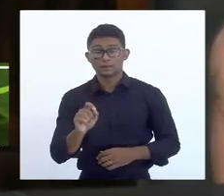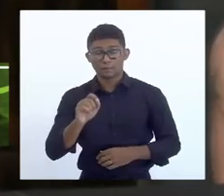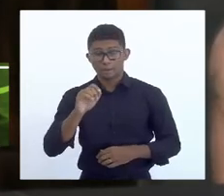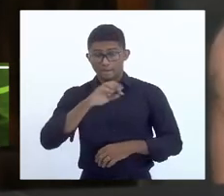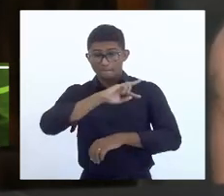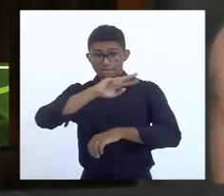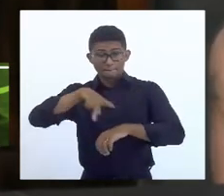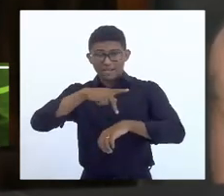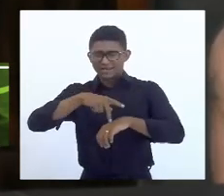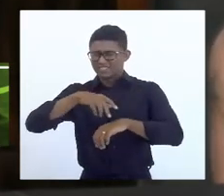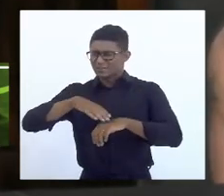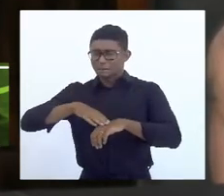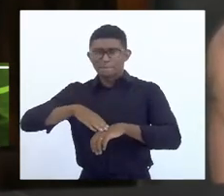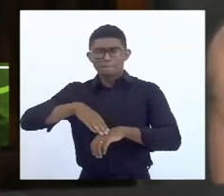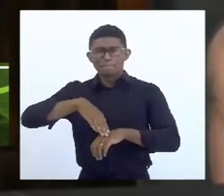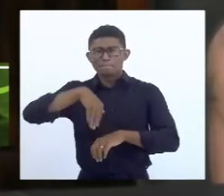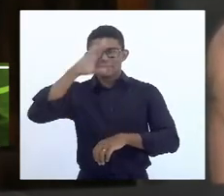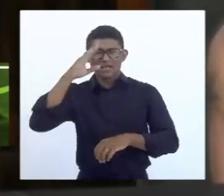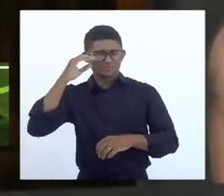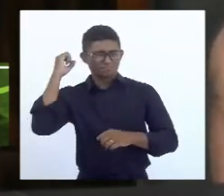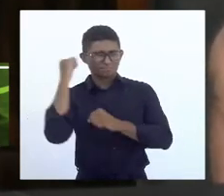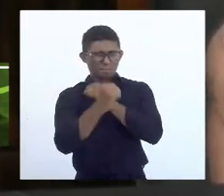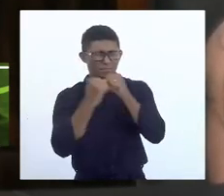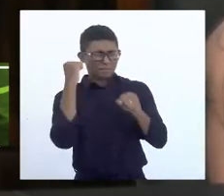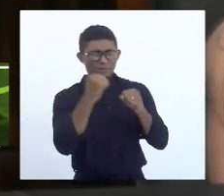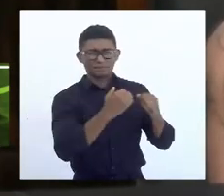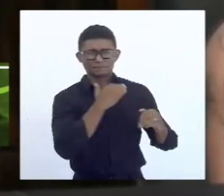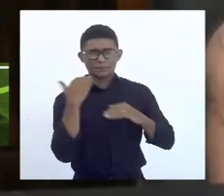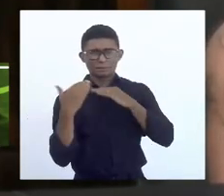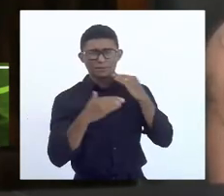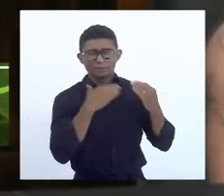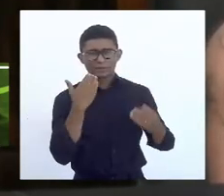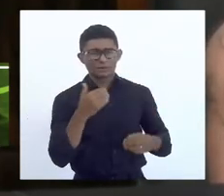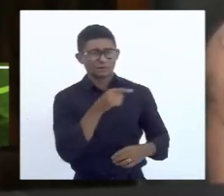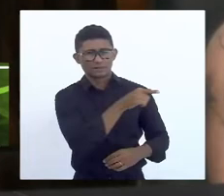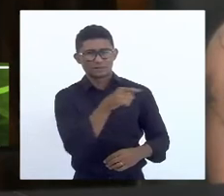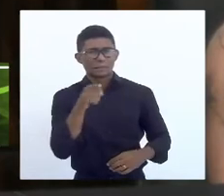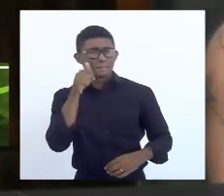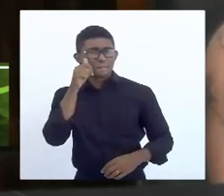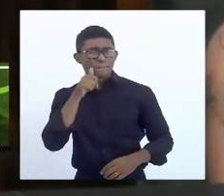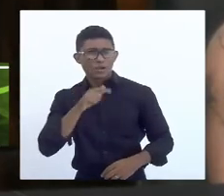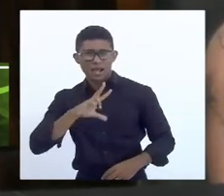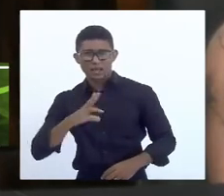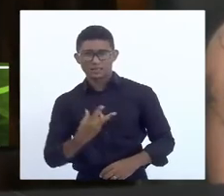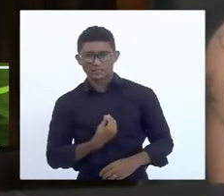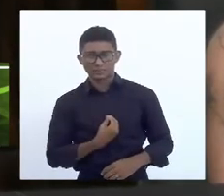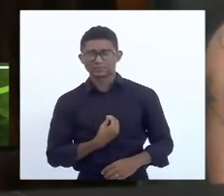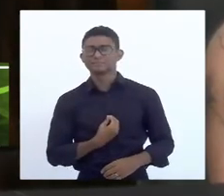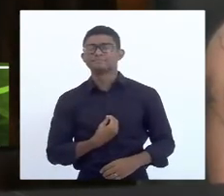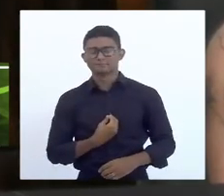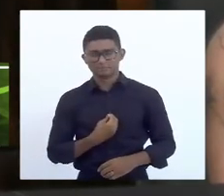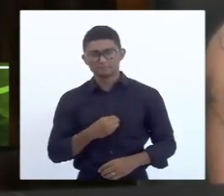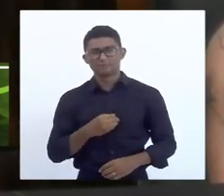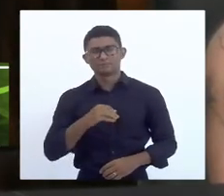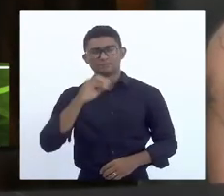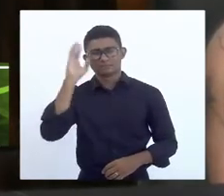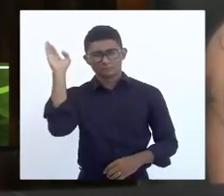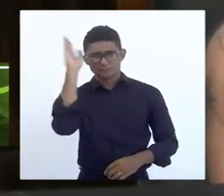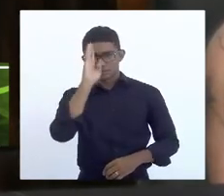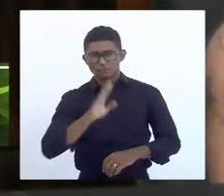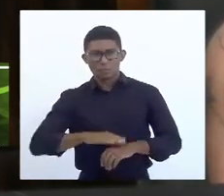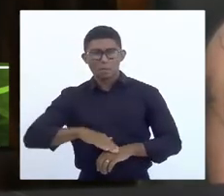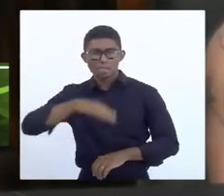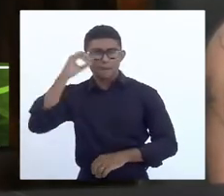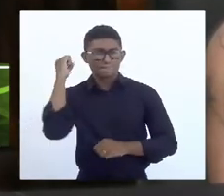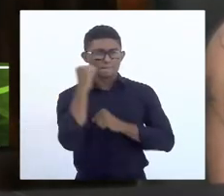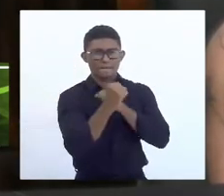e assassina mulheres travestis e transexuais. Num Brasil onde, há menos de 100